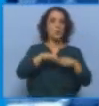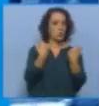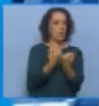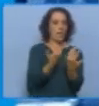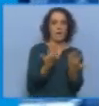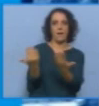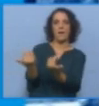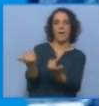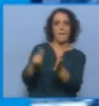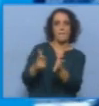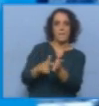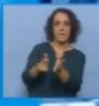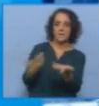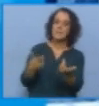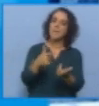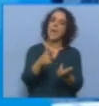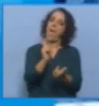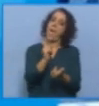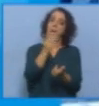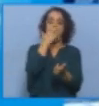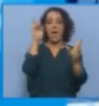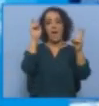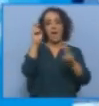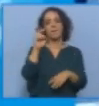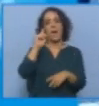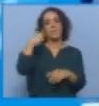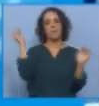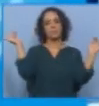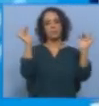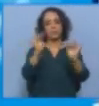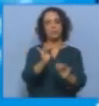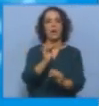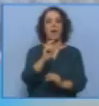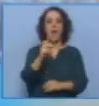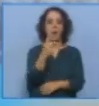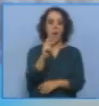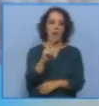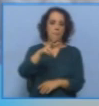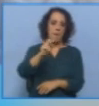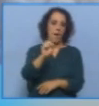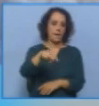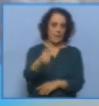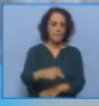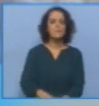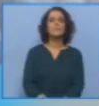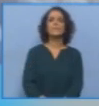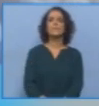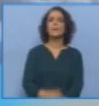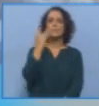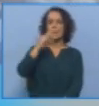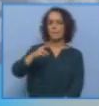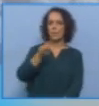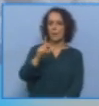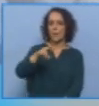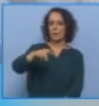necessita acolher. Isso quer ser o 3 milhões de nós na Aula Magna amanhã. Padre Manuel Morujão, só para darmos aqui um enquadramento muito genérico